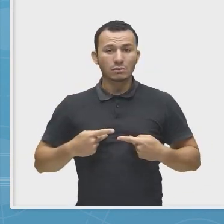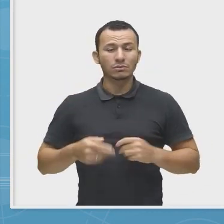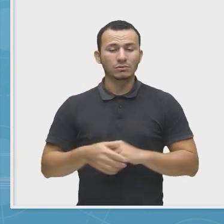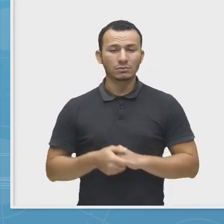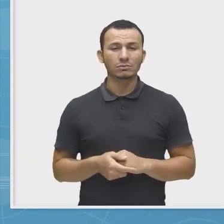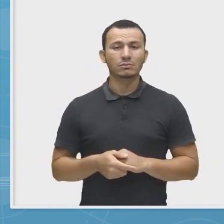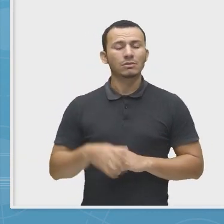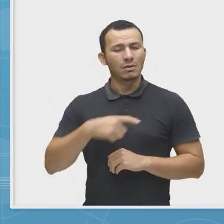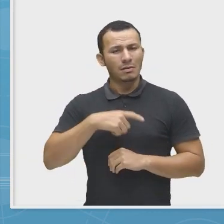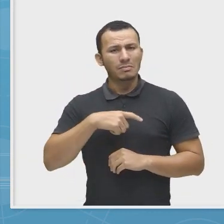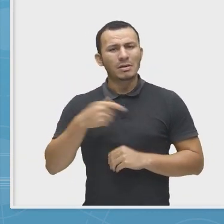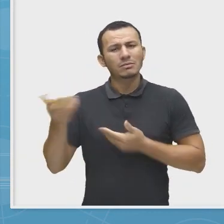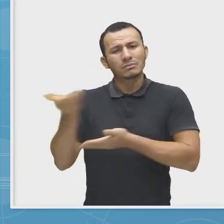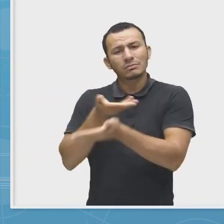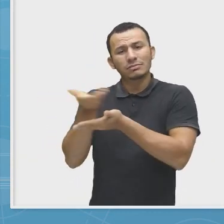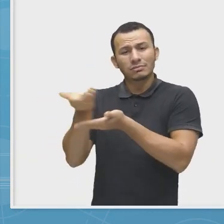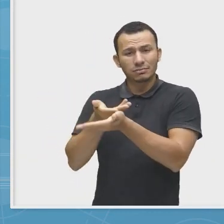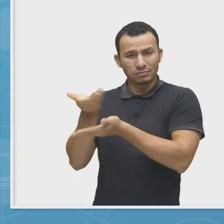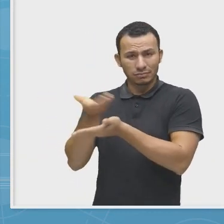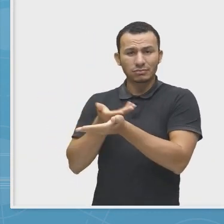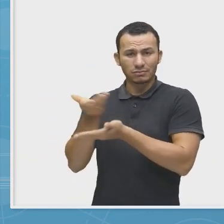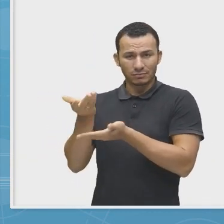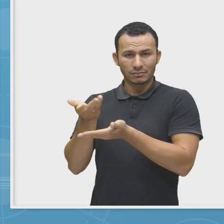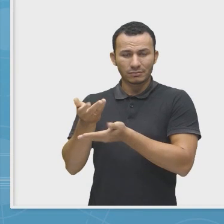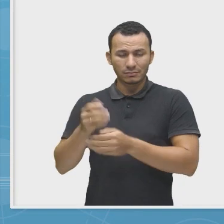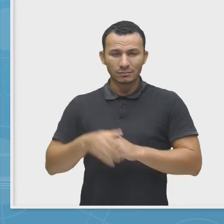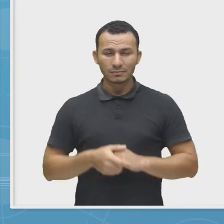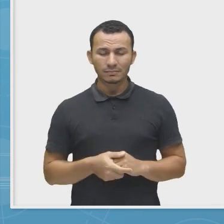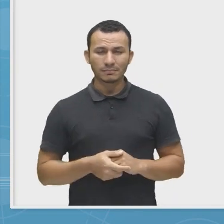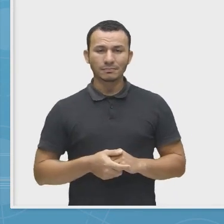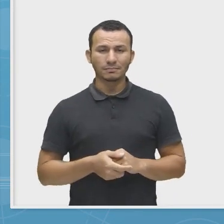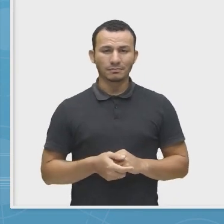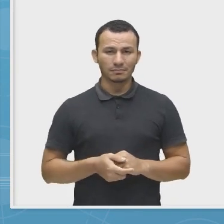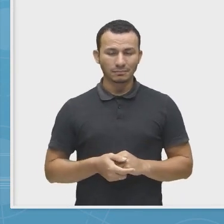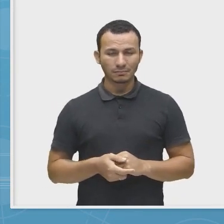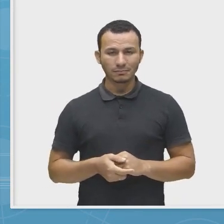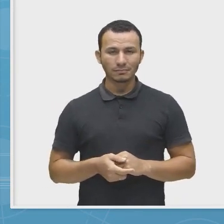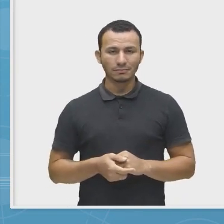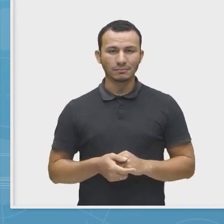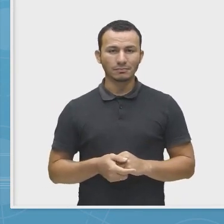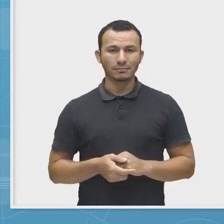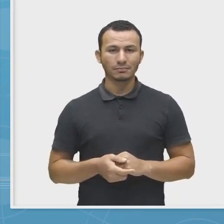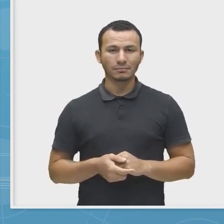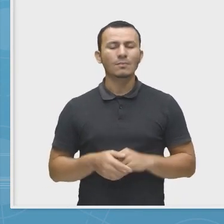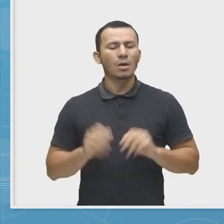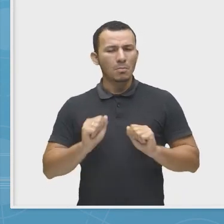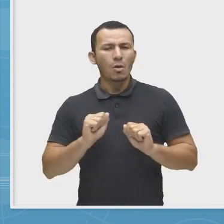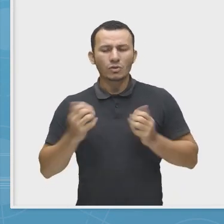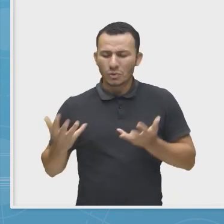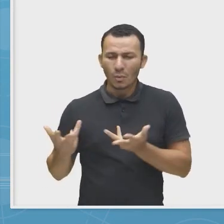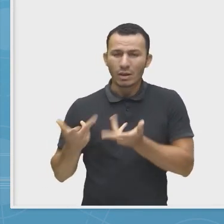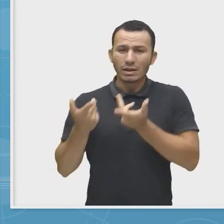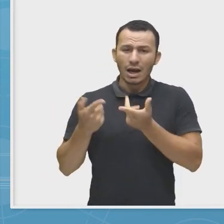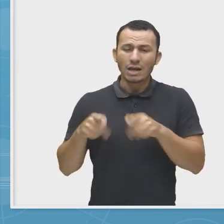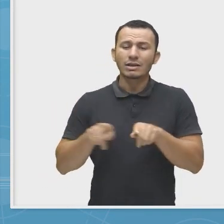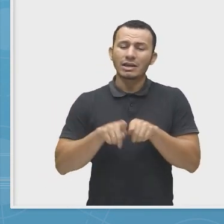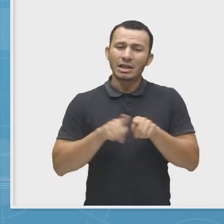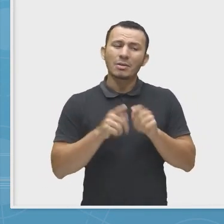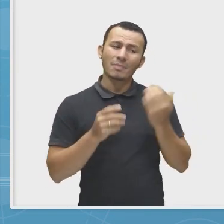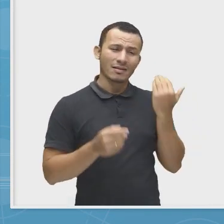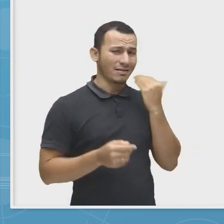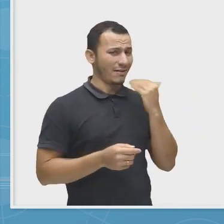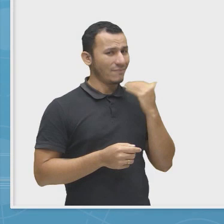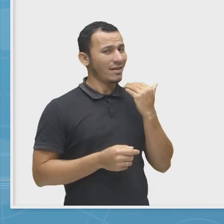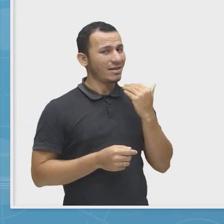né? Tendo essas qualidades aqui, né? E defeitos também, né?